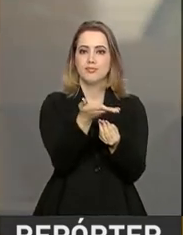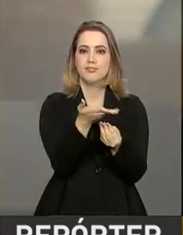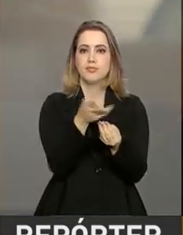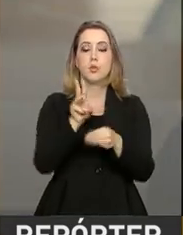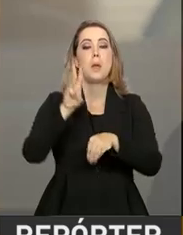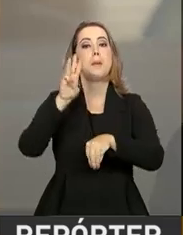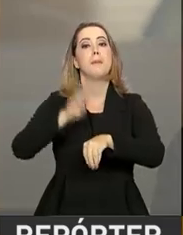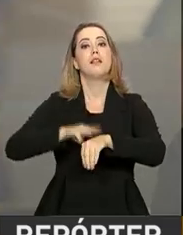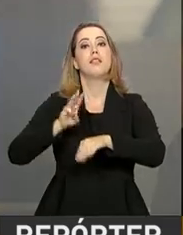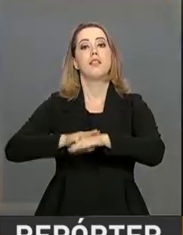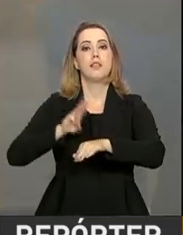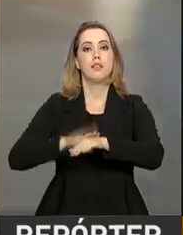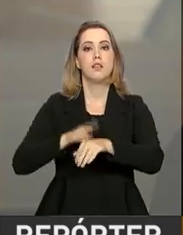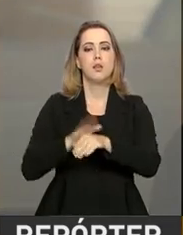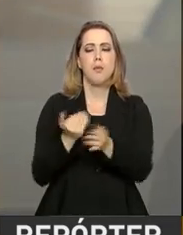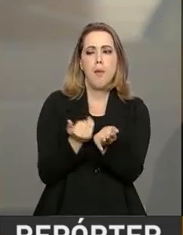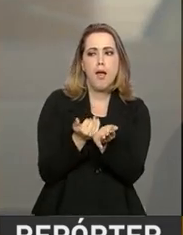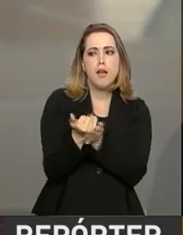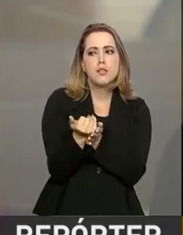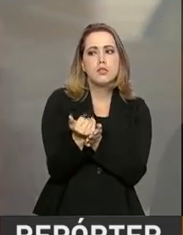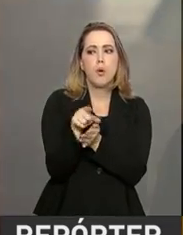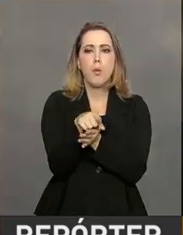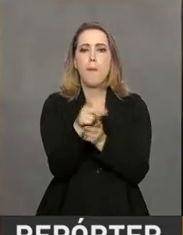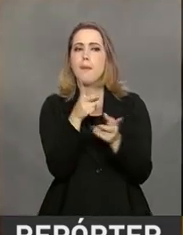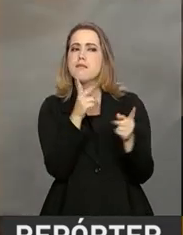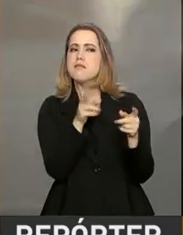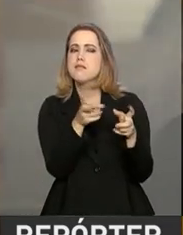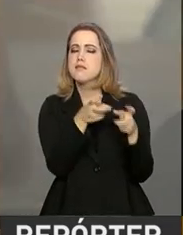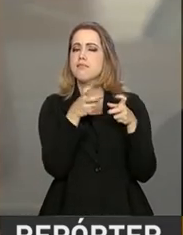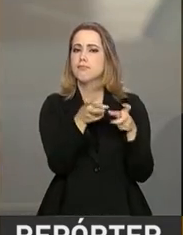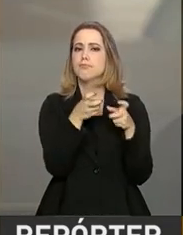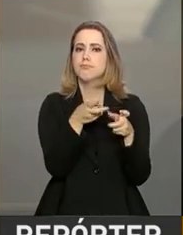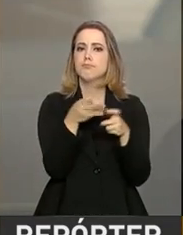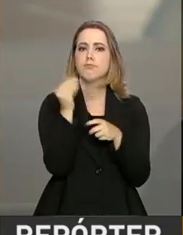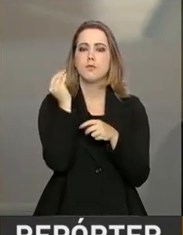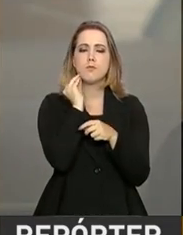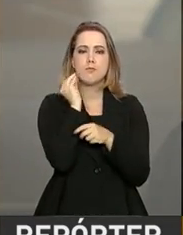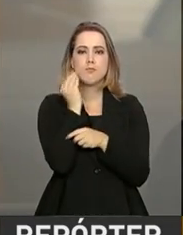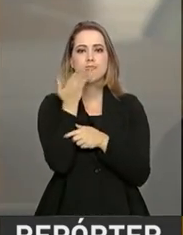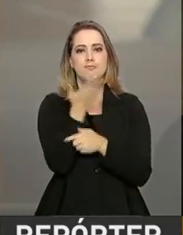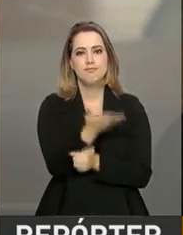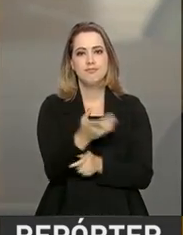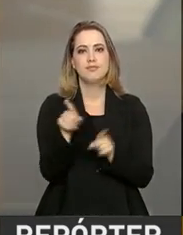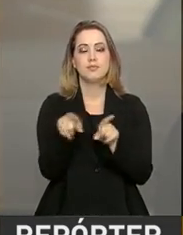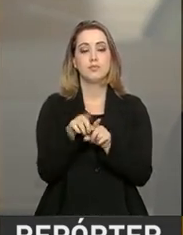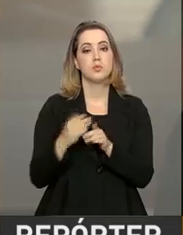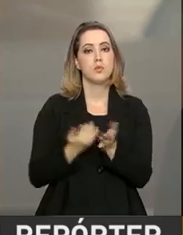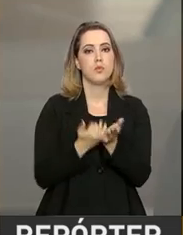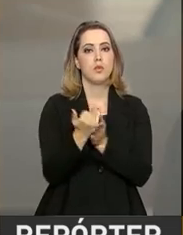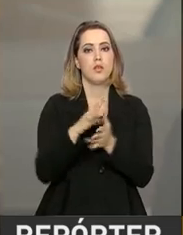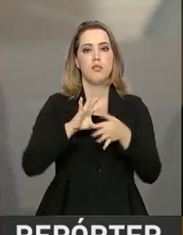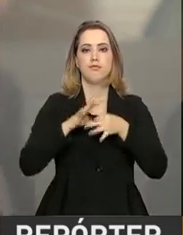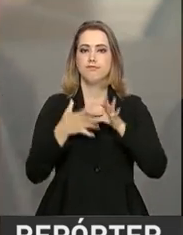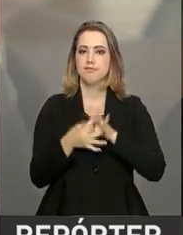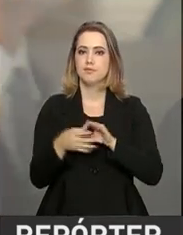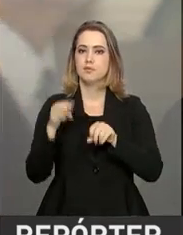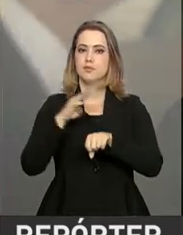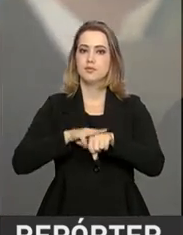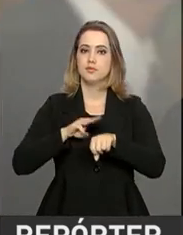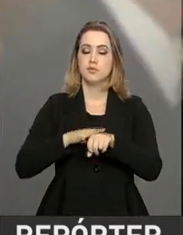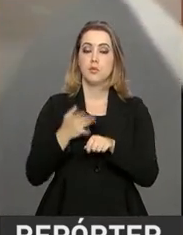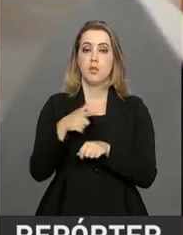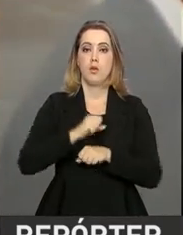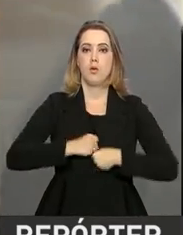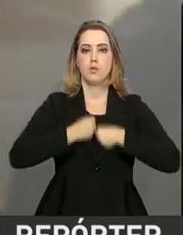Matemática que os alunos começaram a aparecer, exclusivamente na Olimpíada Brasileira de Matemática nas escolas públicas, mas o empenho